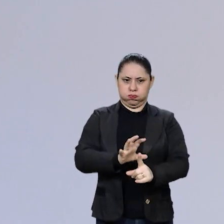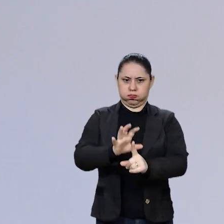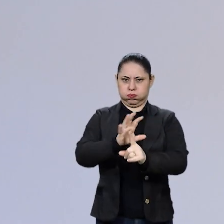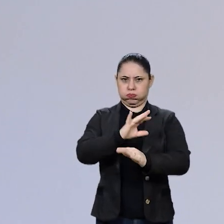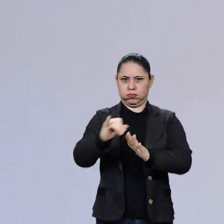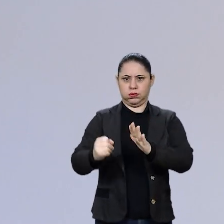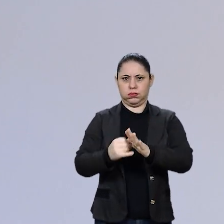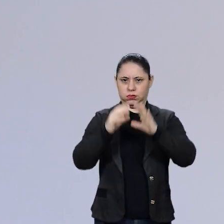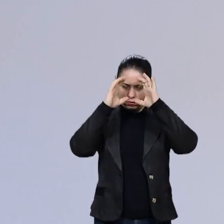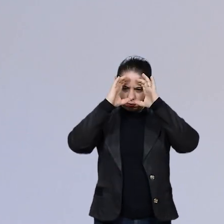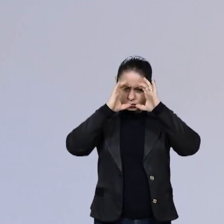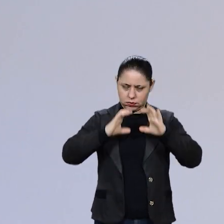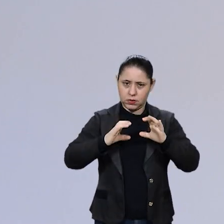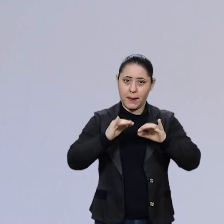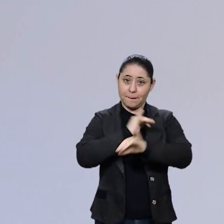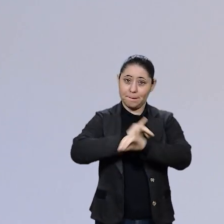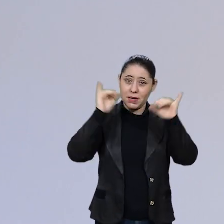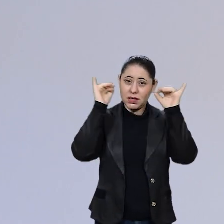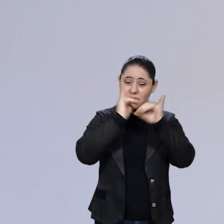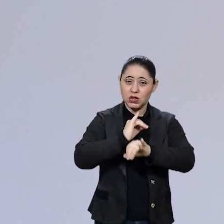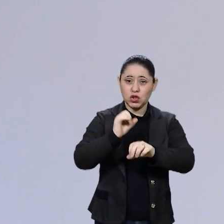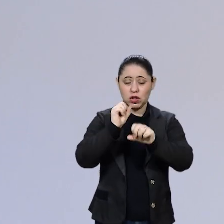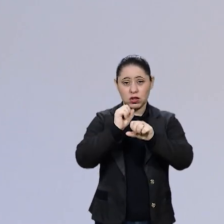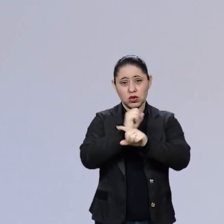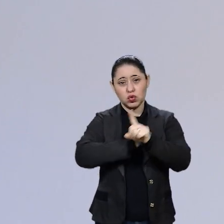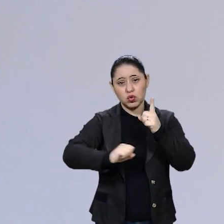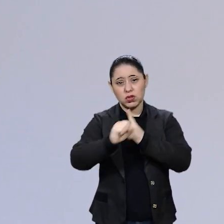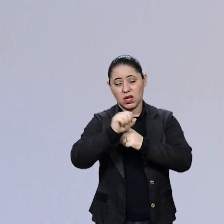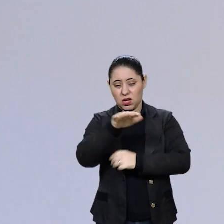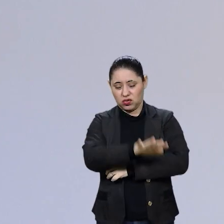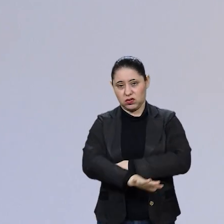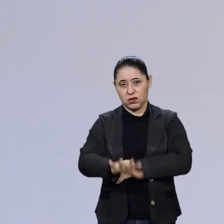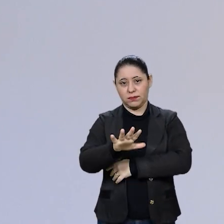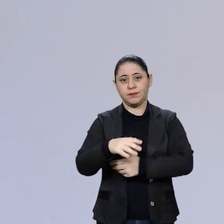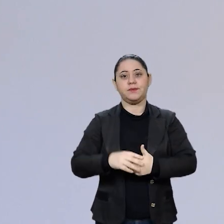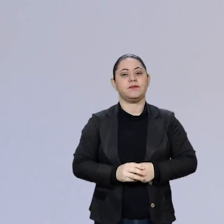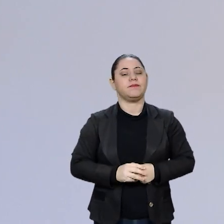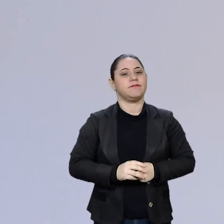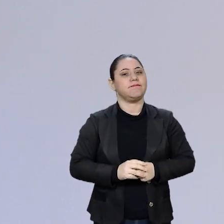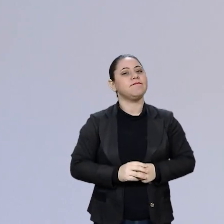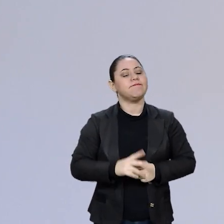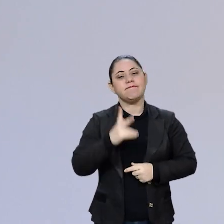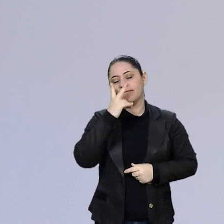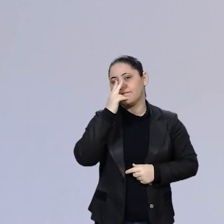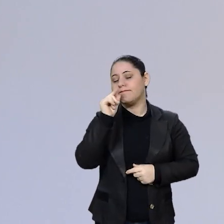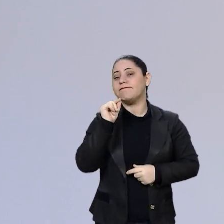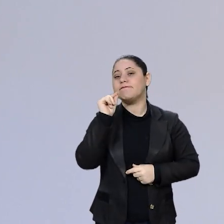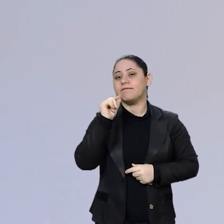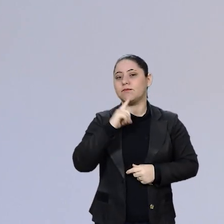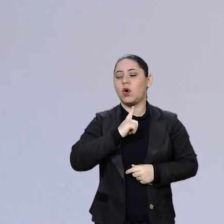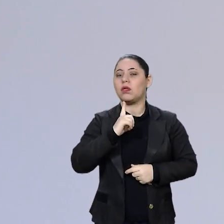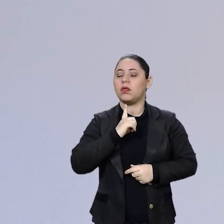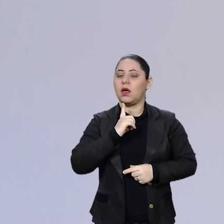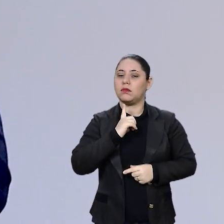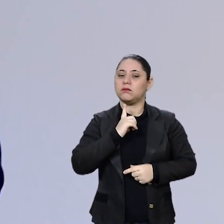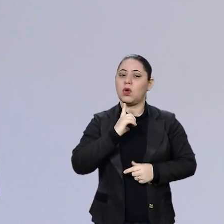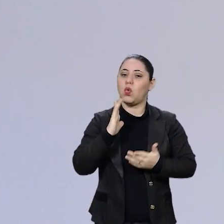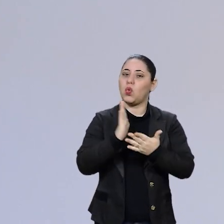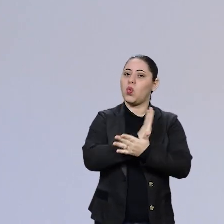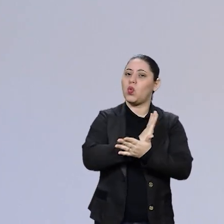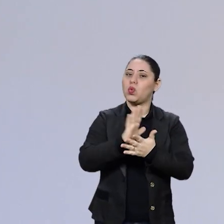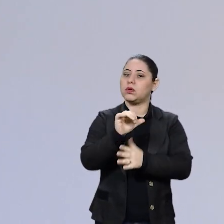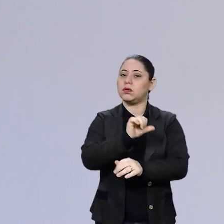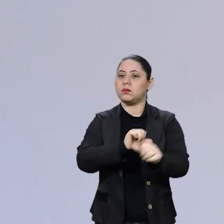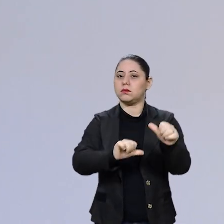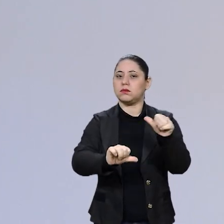da sociedade civil do modo em geral, vê-se que podemos nos deparar aí com algumas alterações no